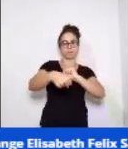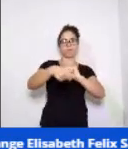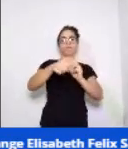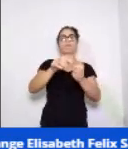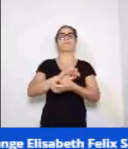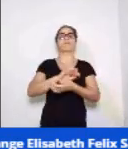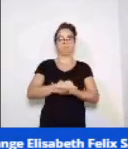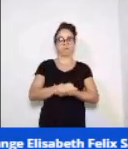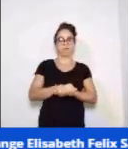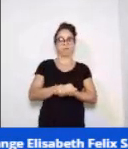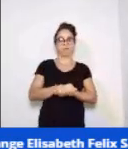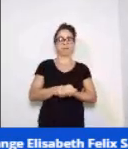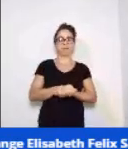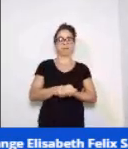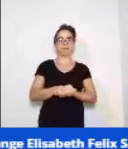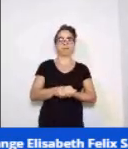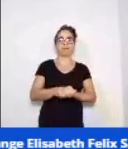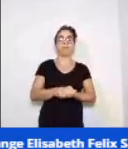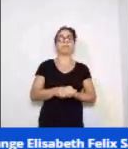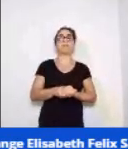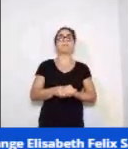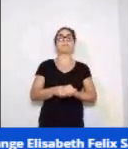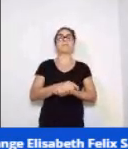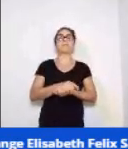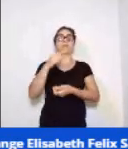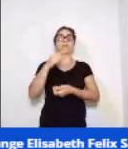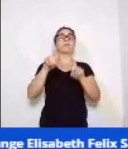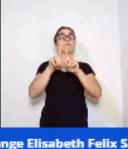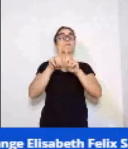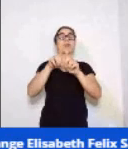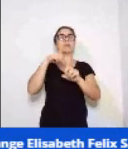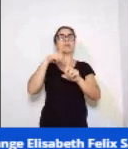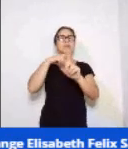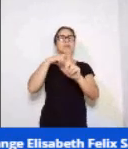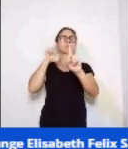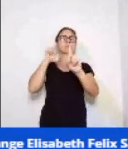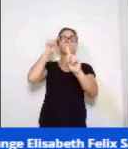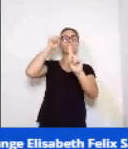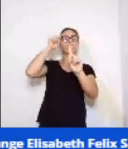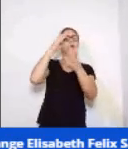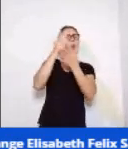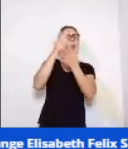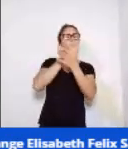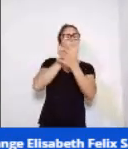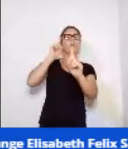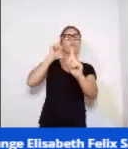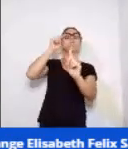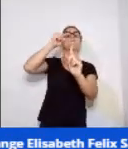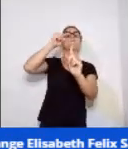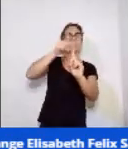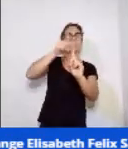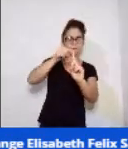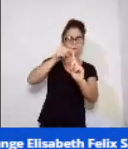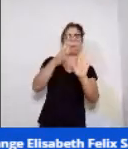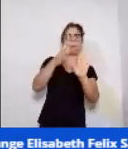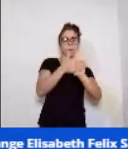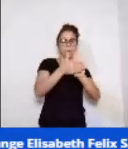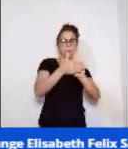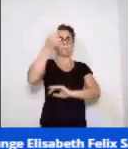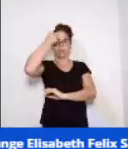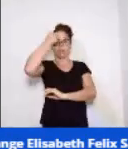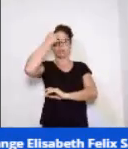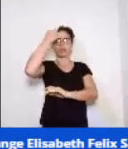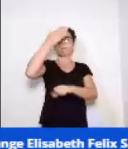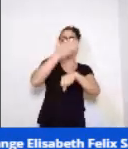Aqui, elencamos alguns objetivos propostos para que essa formação, pensando nas práticas